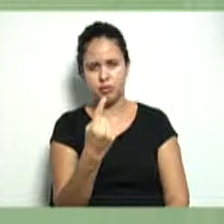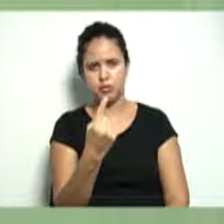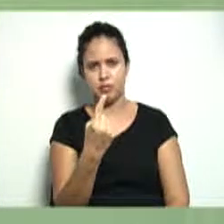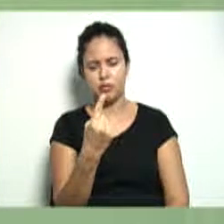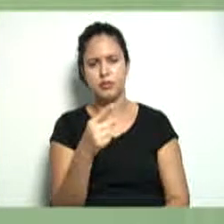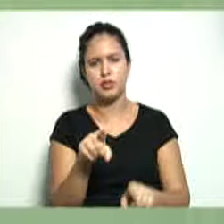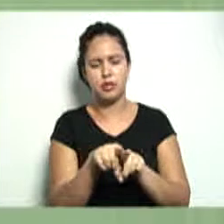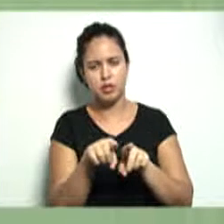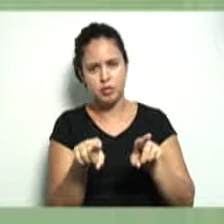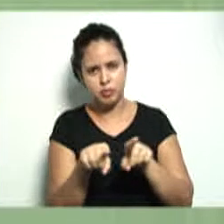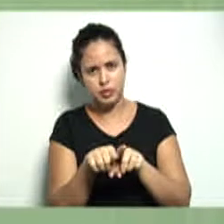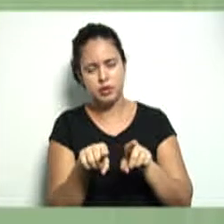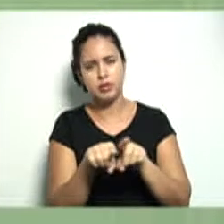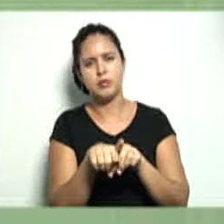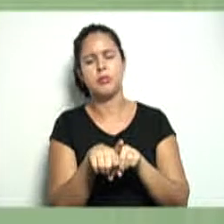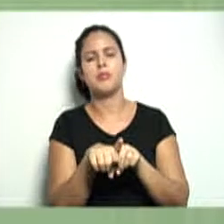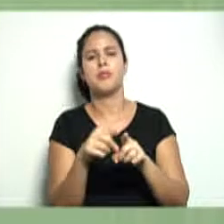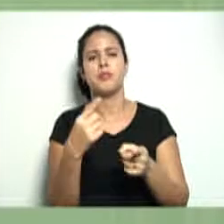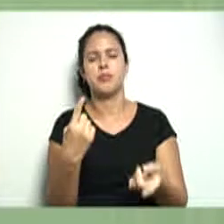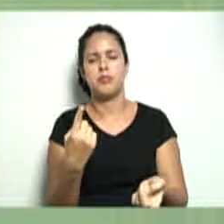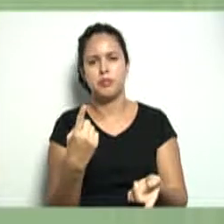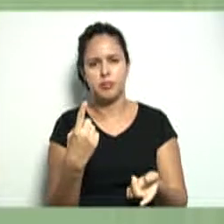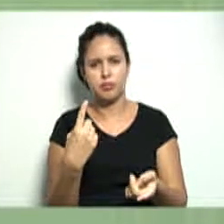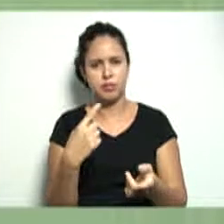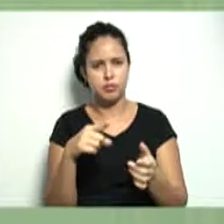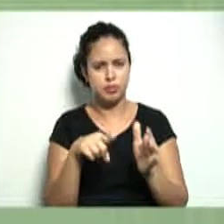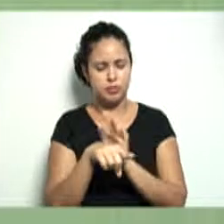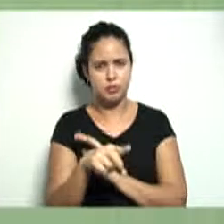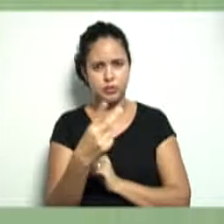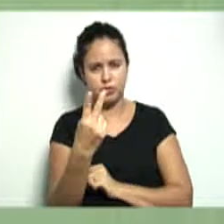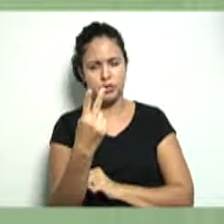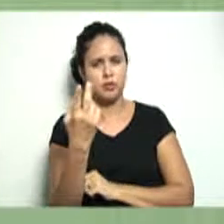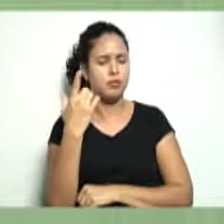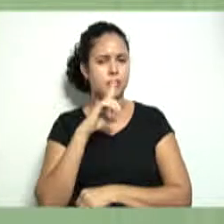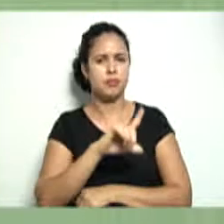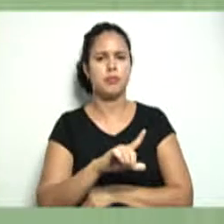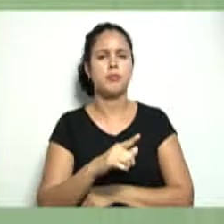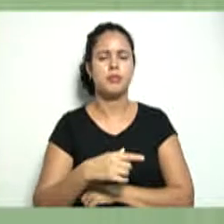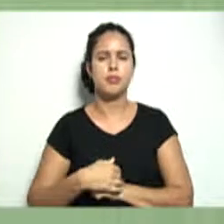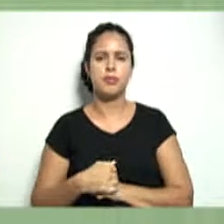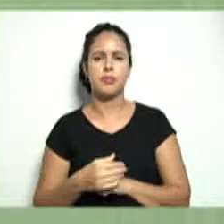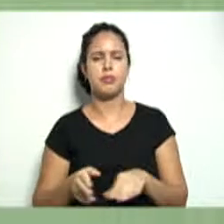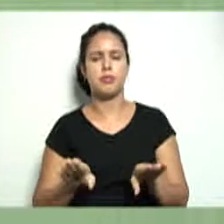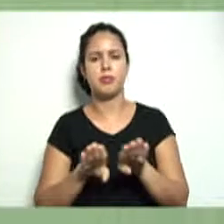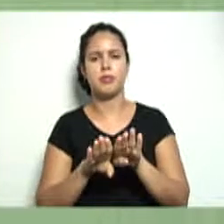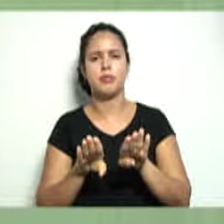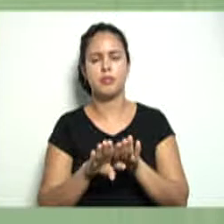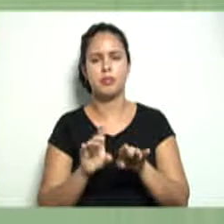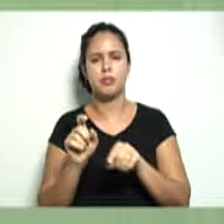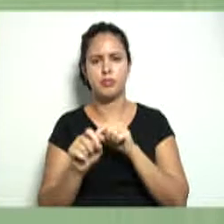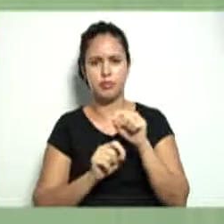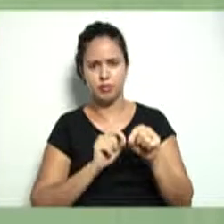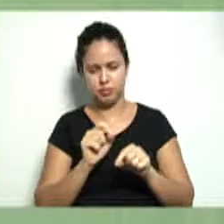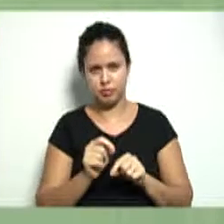A professora Marisete está informando que eles acertaram. Também aqui